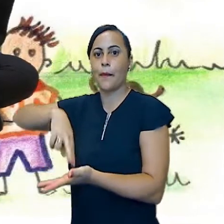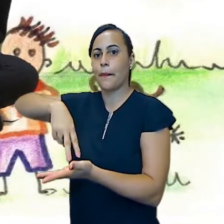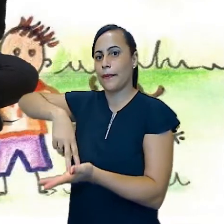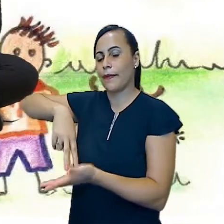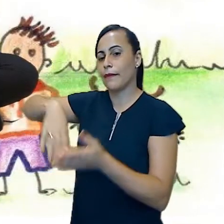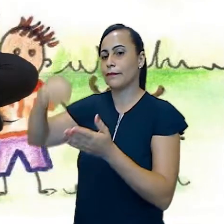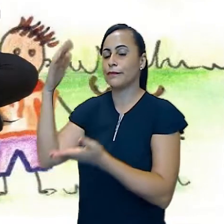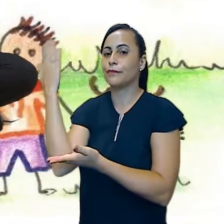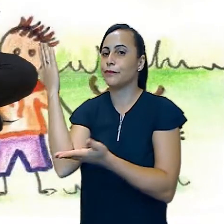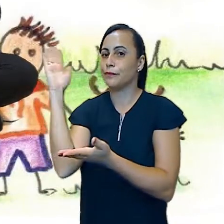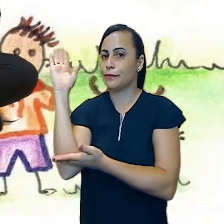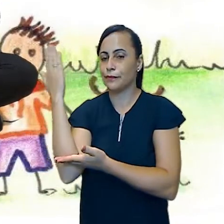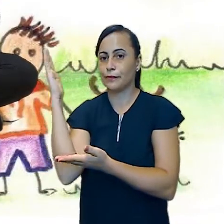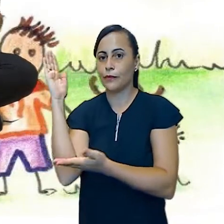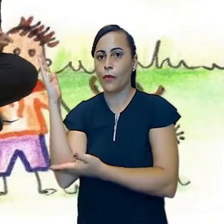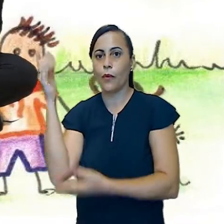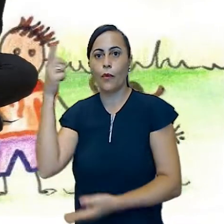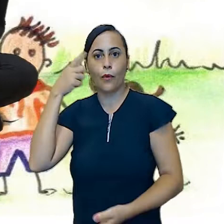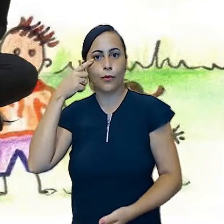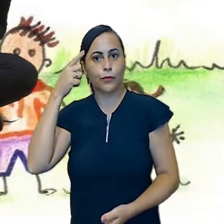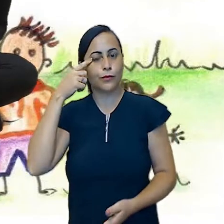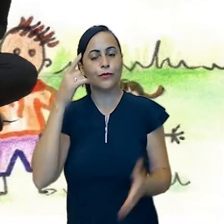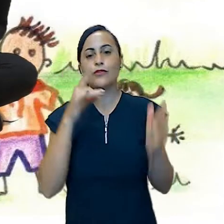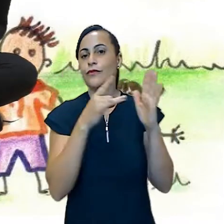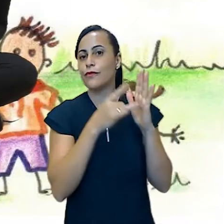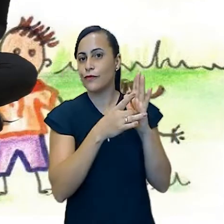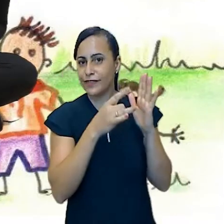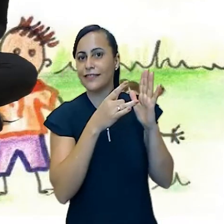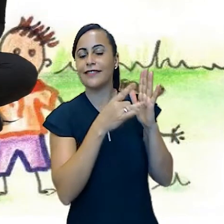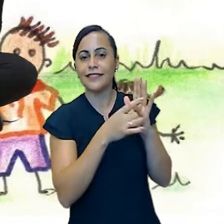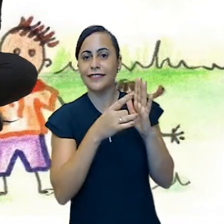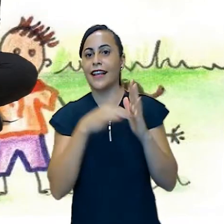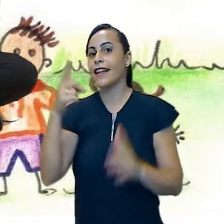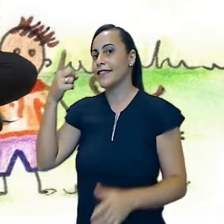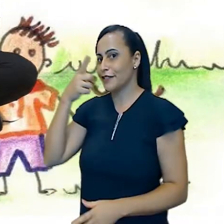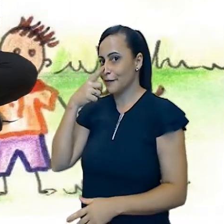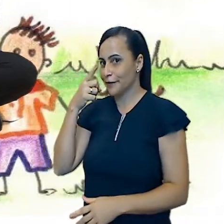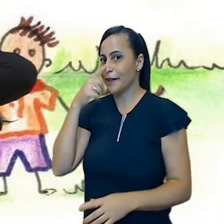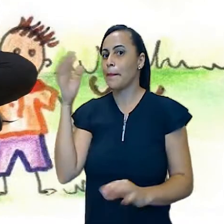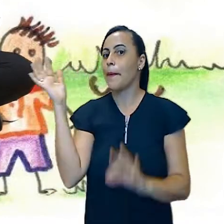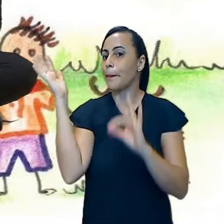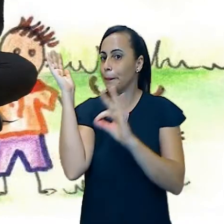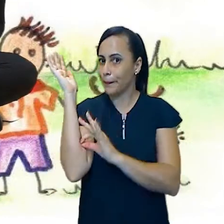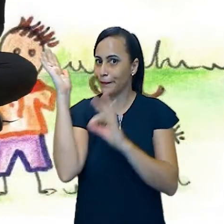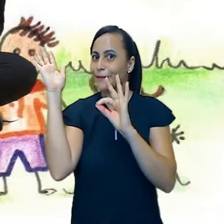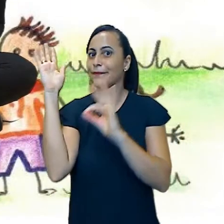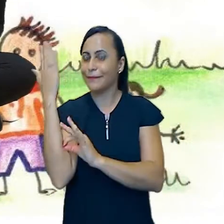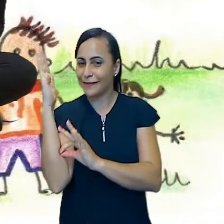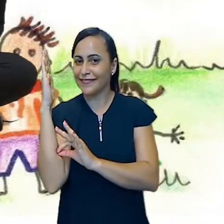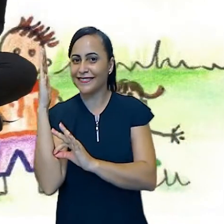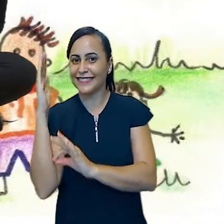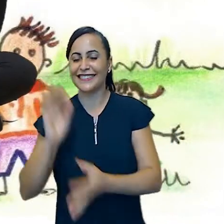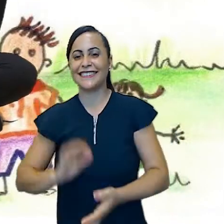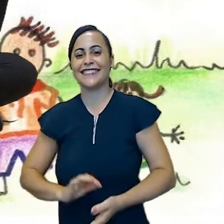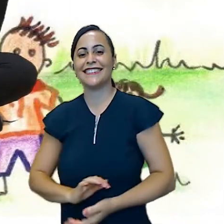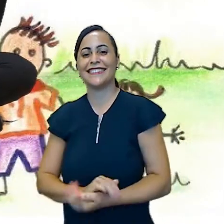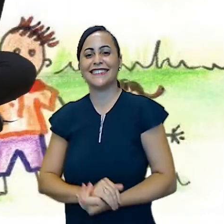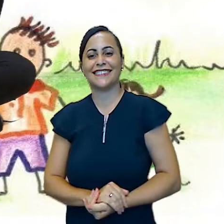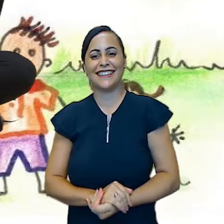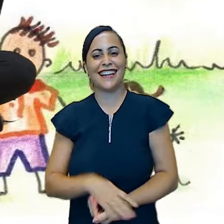poti, perna de pau, olho de vidro e nariz de pica-pau. Pau,